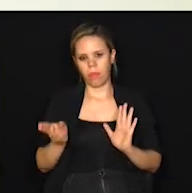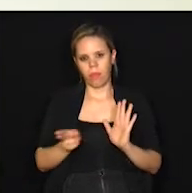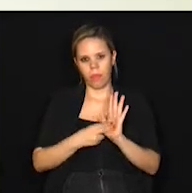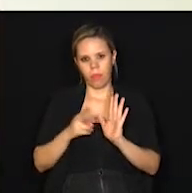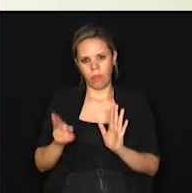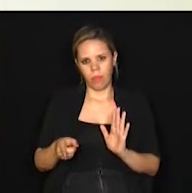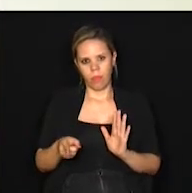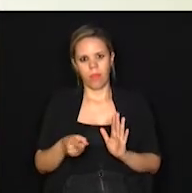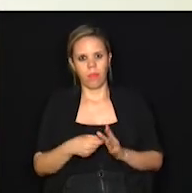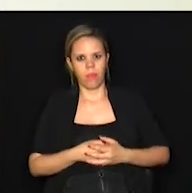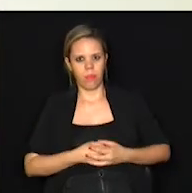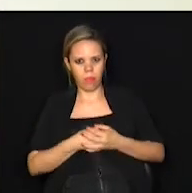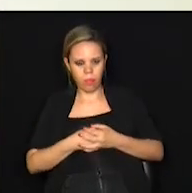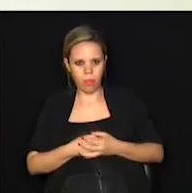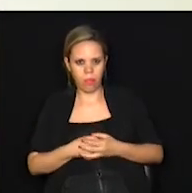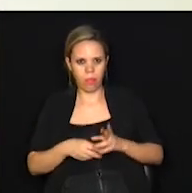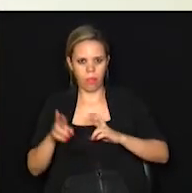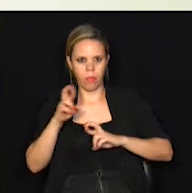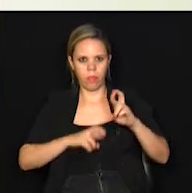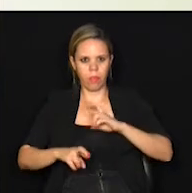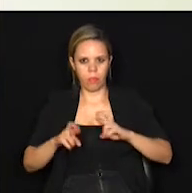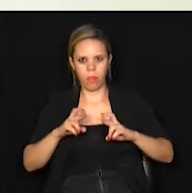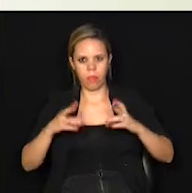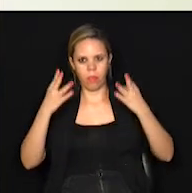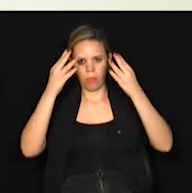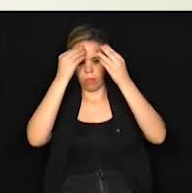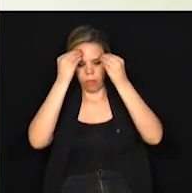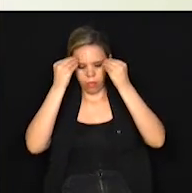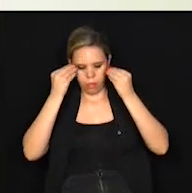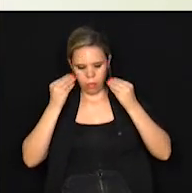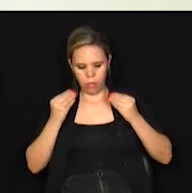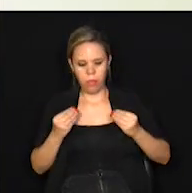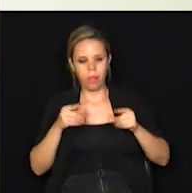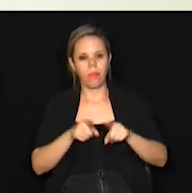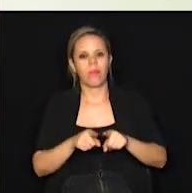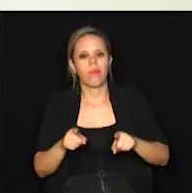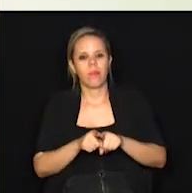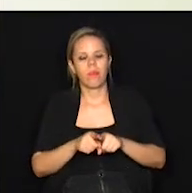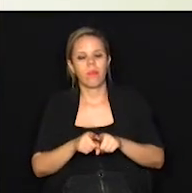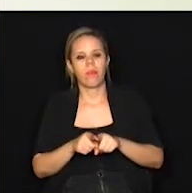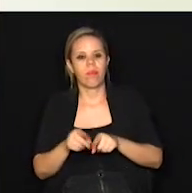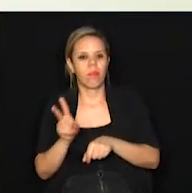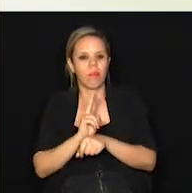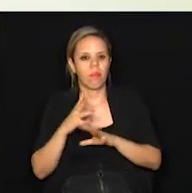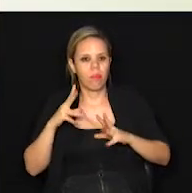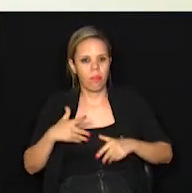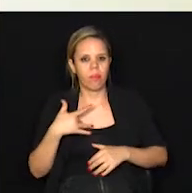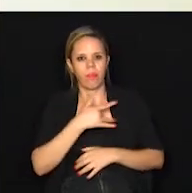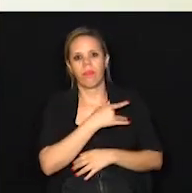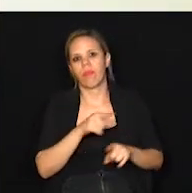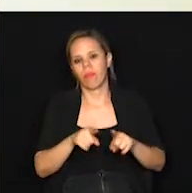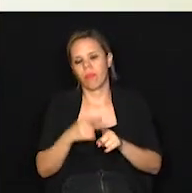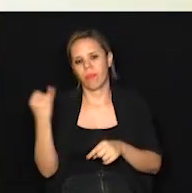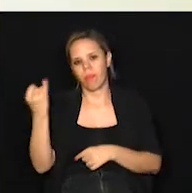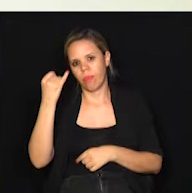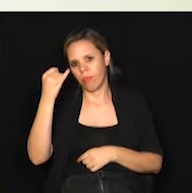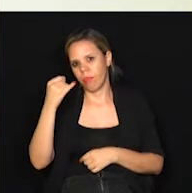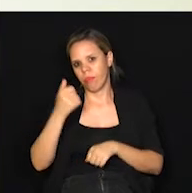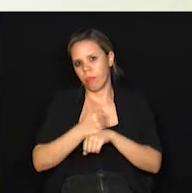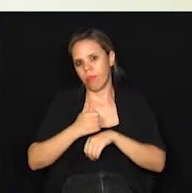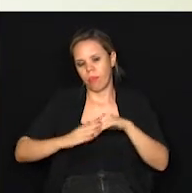Rose. Oi. Tudo bem? Já está acabando. Não, é que a gente não está ouvindo o áudio. Ah, é?